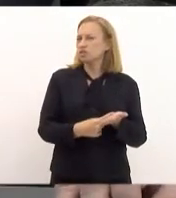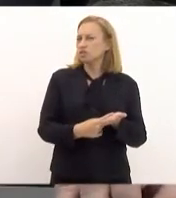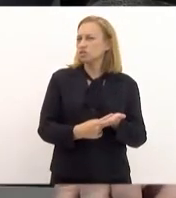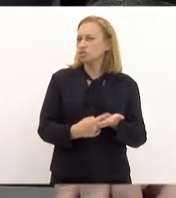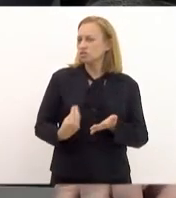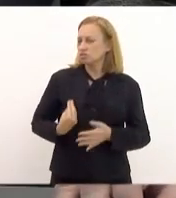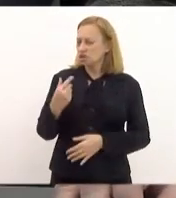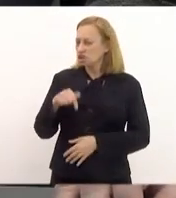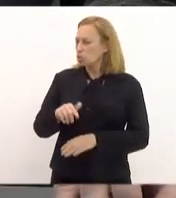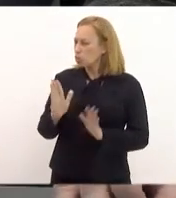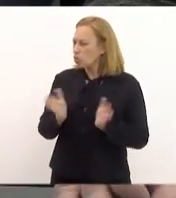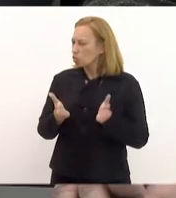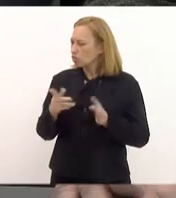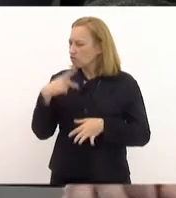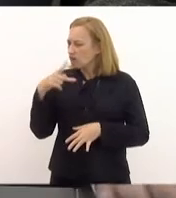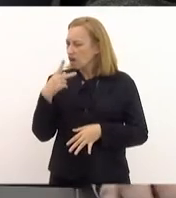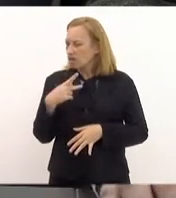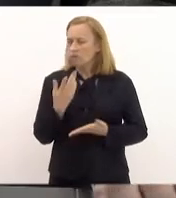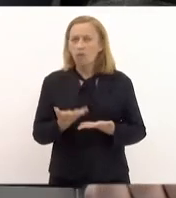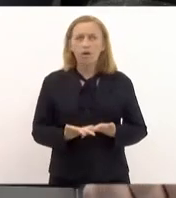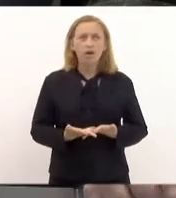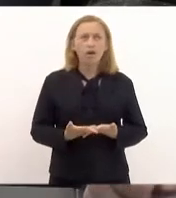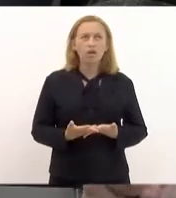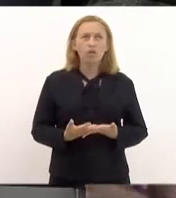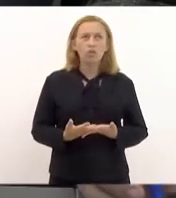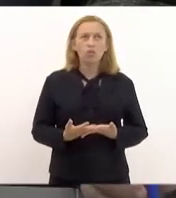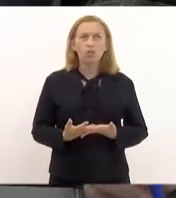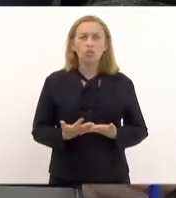aqui hoje falando sobre